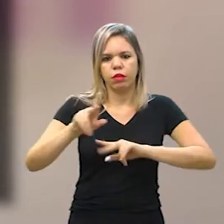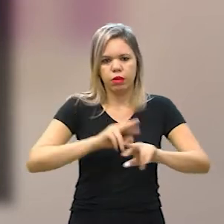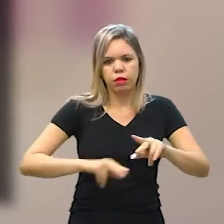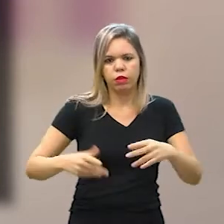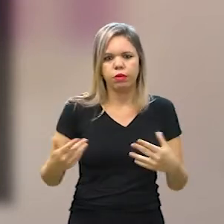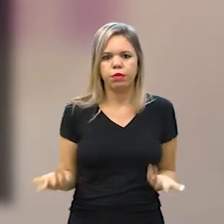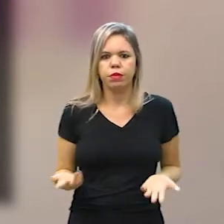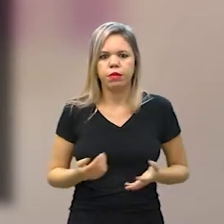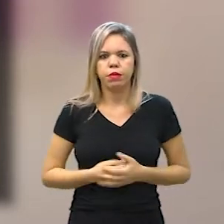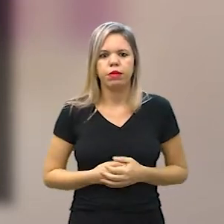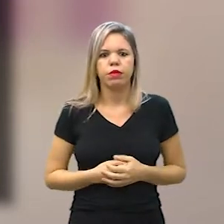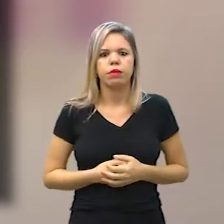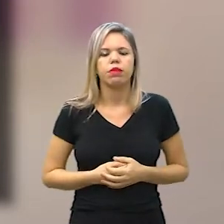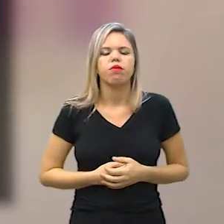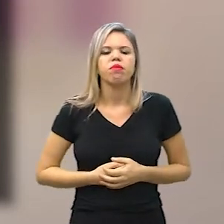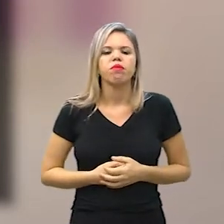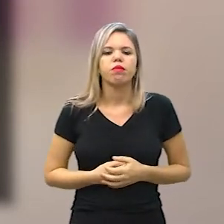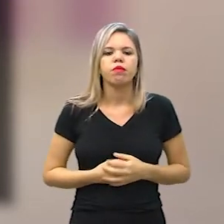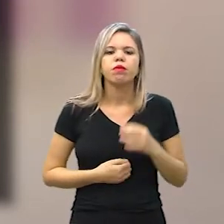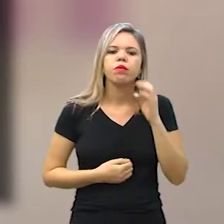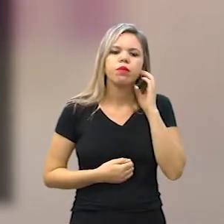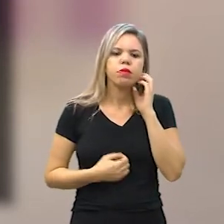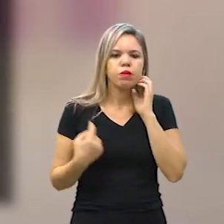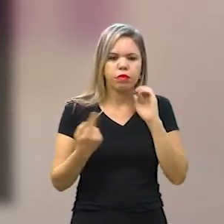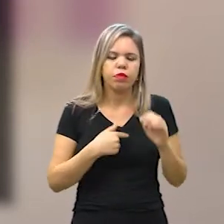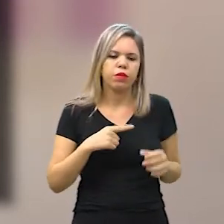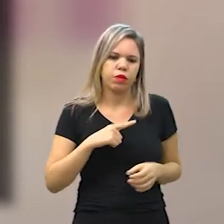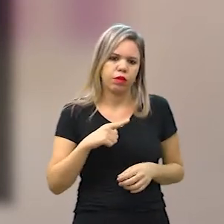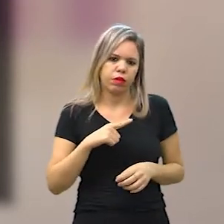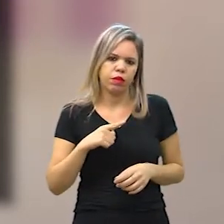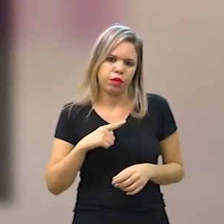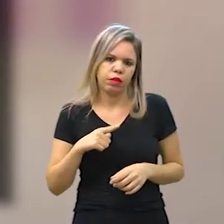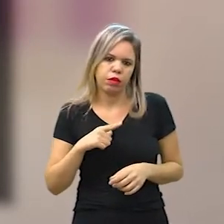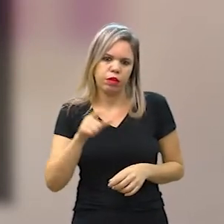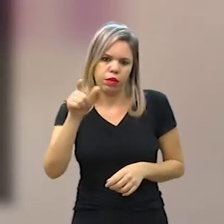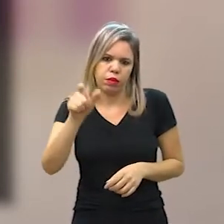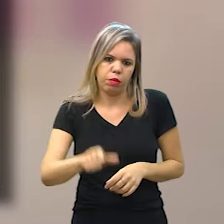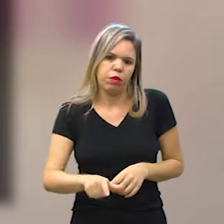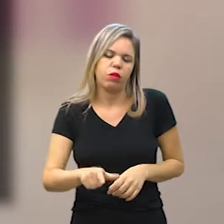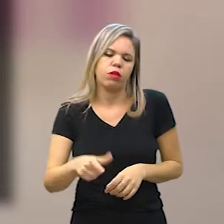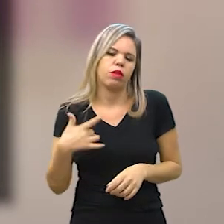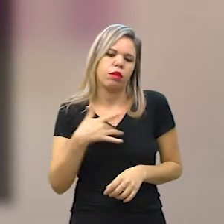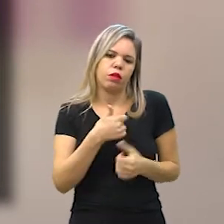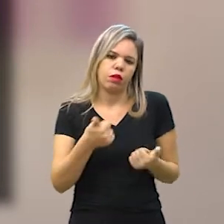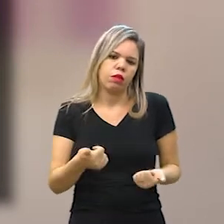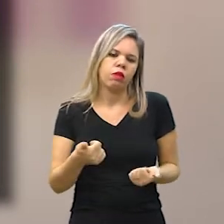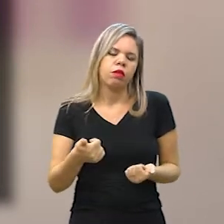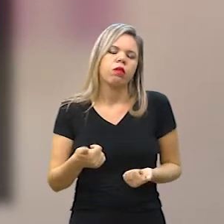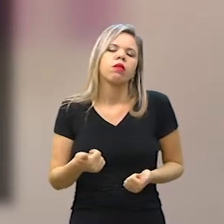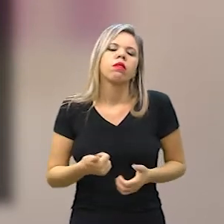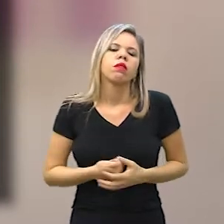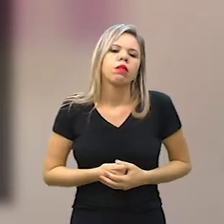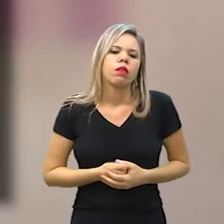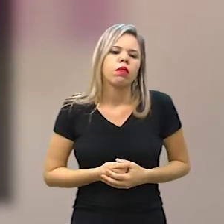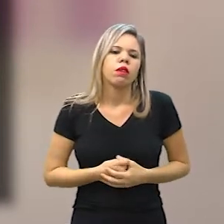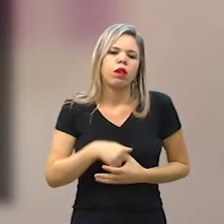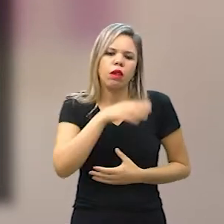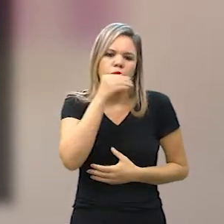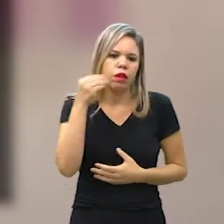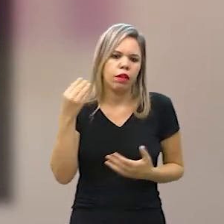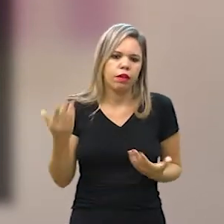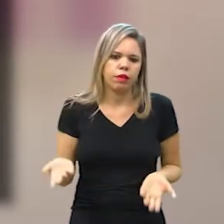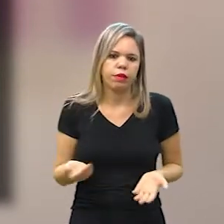etárias. Tá? Então, a gente tem aí esse caso do portador são, que no caso são